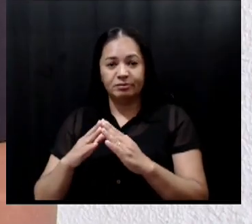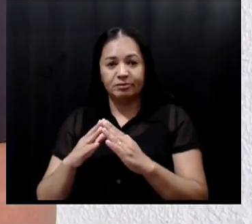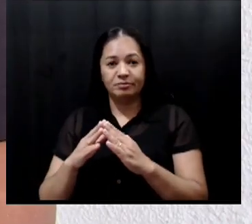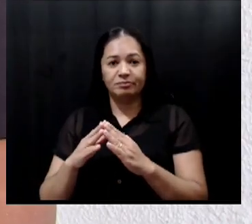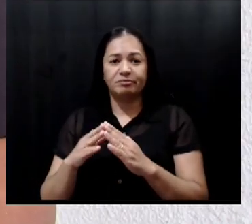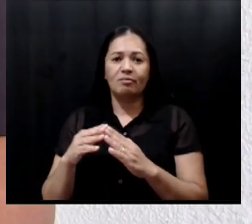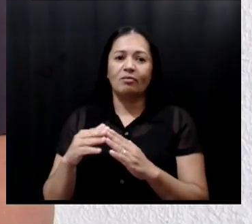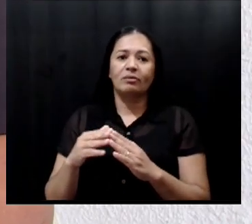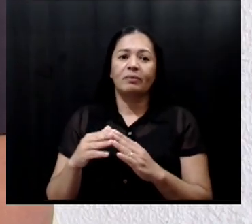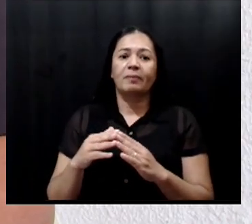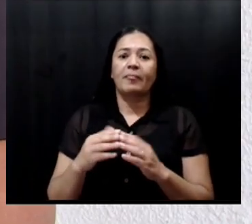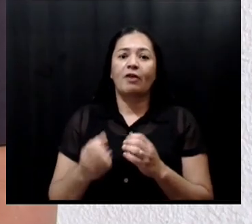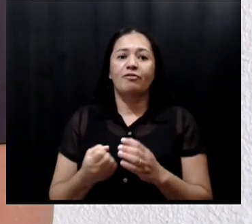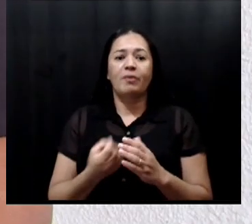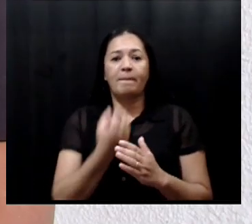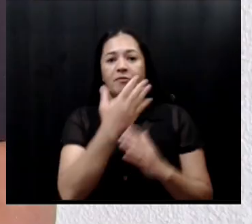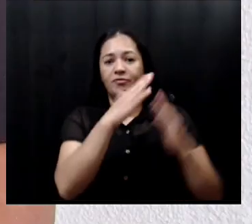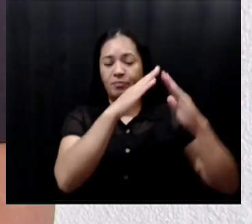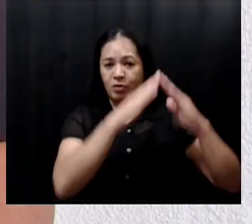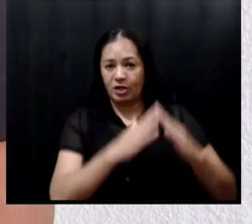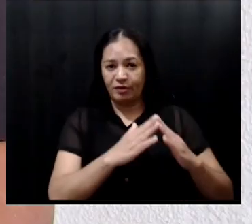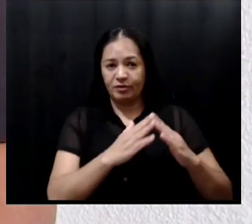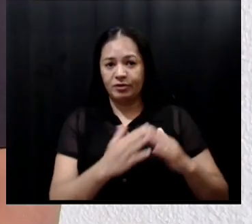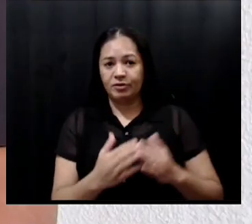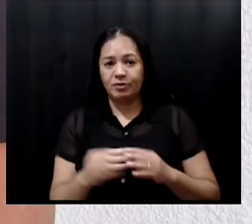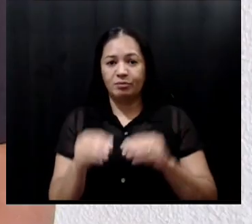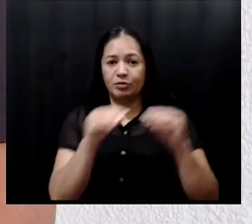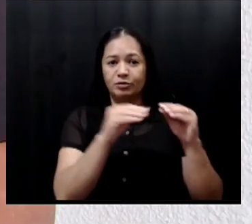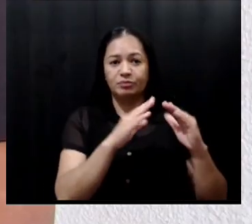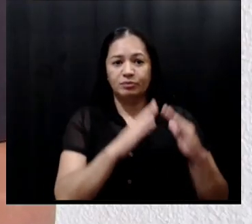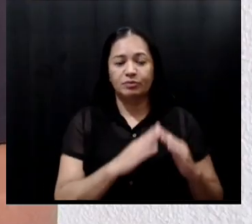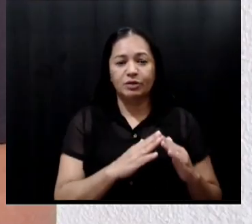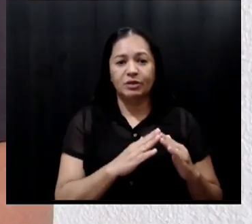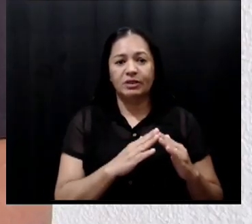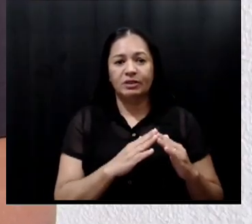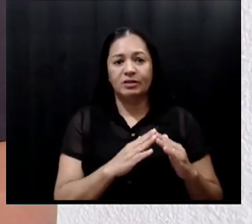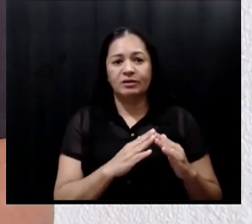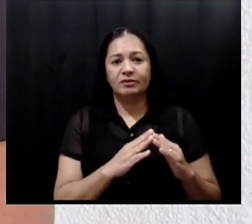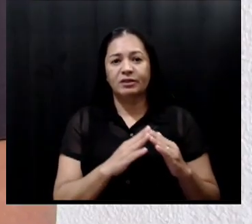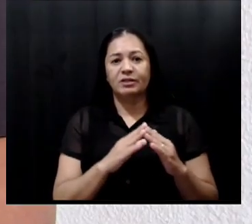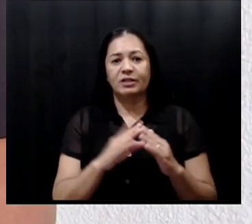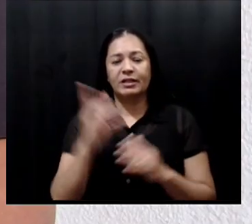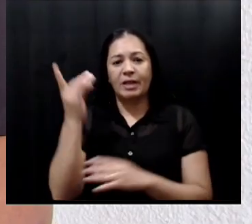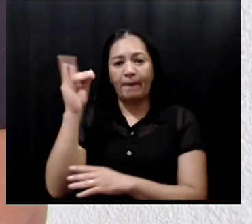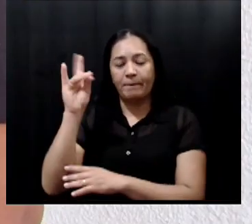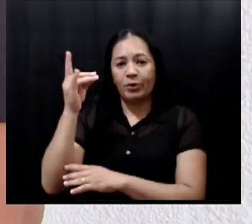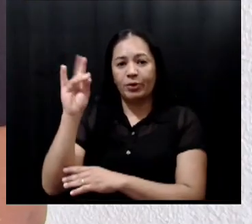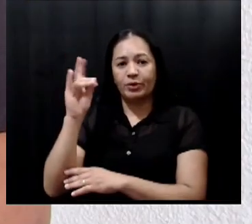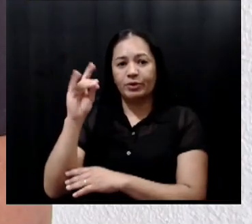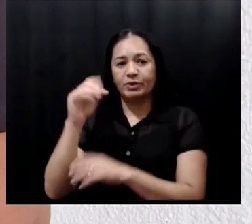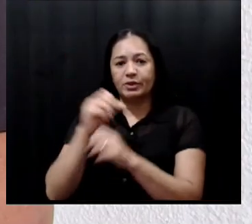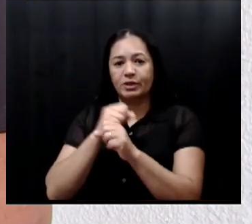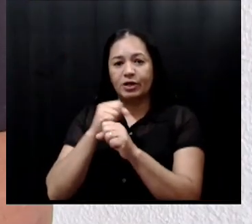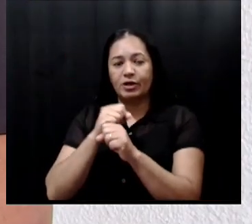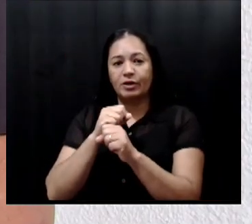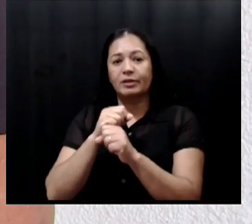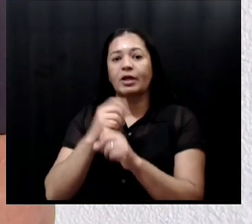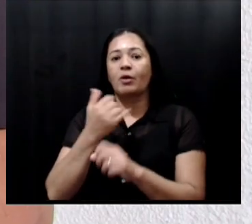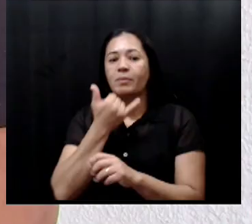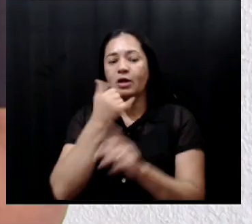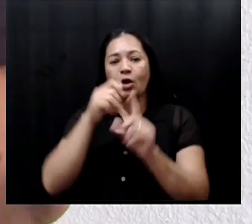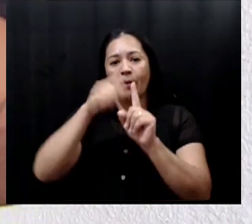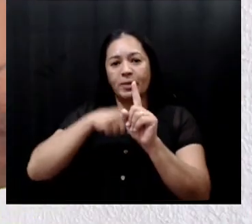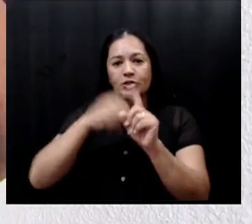fora. Aí eu morei na Bolívia 8 meses. Aí depois eu